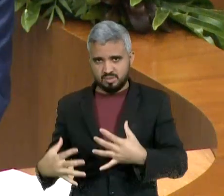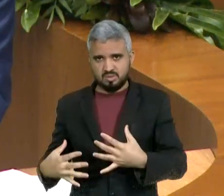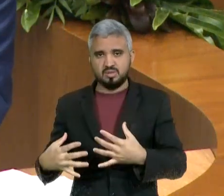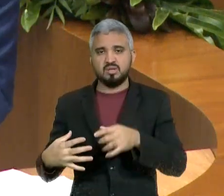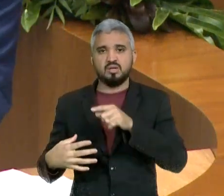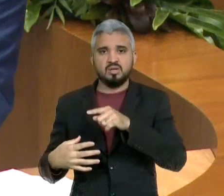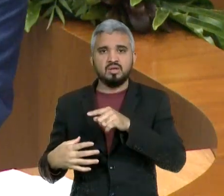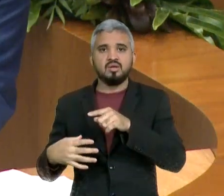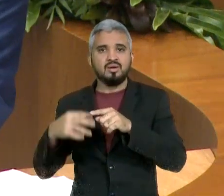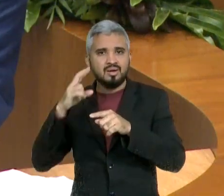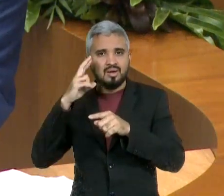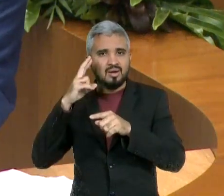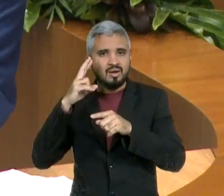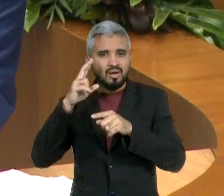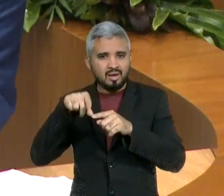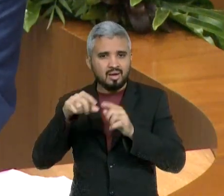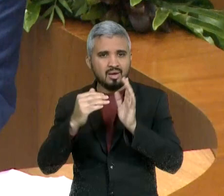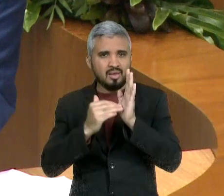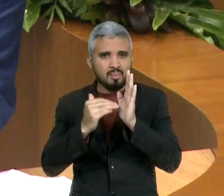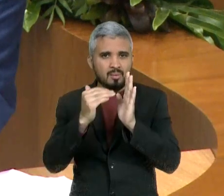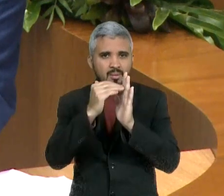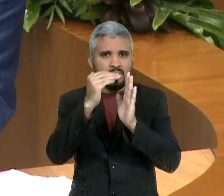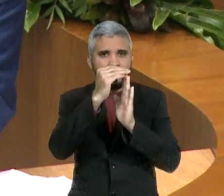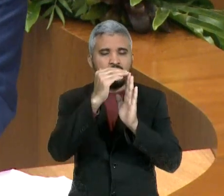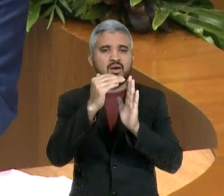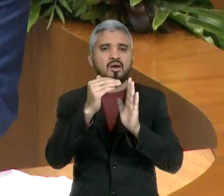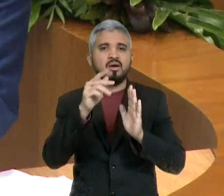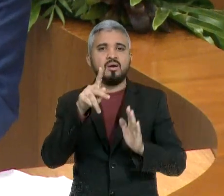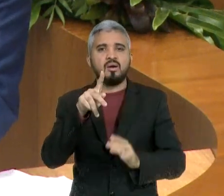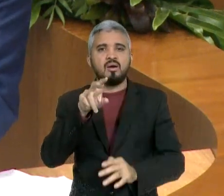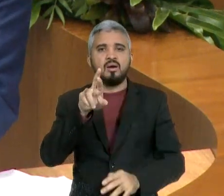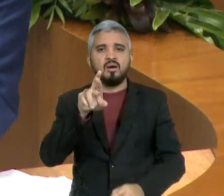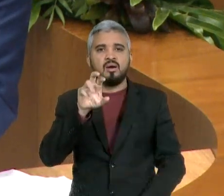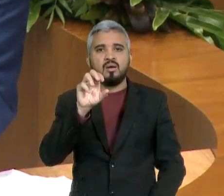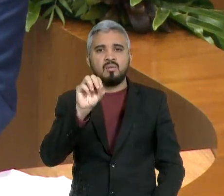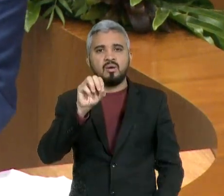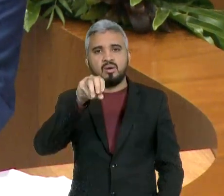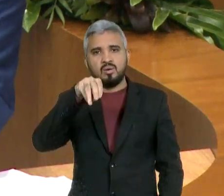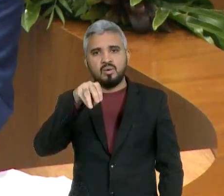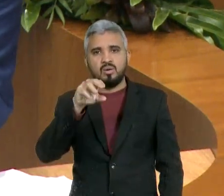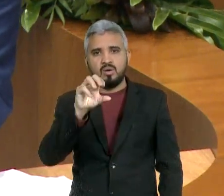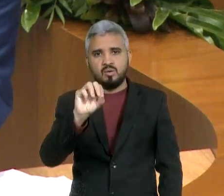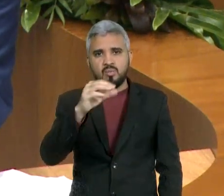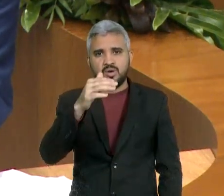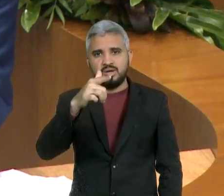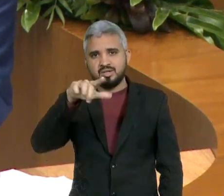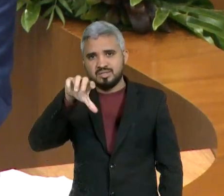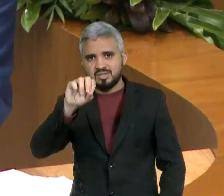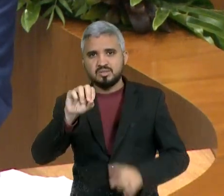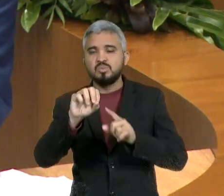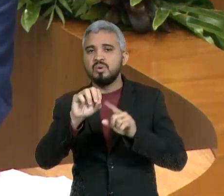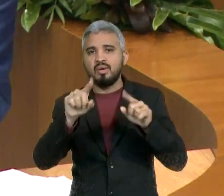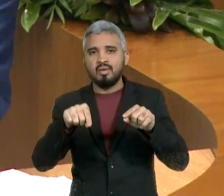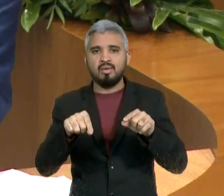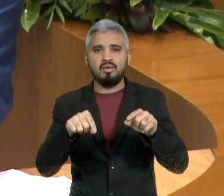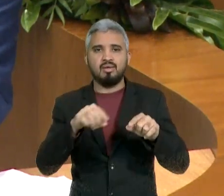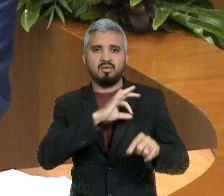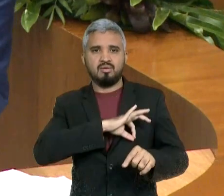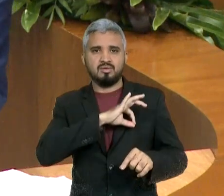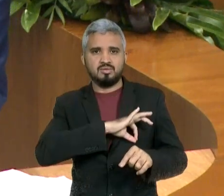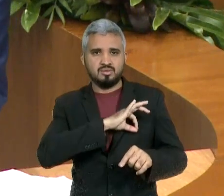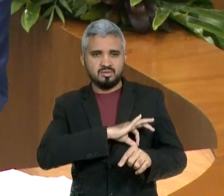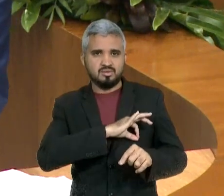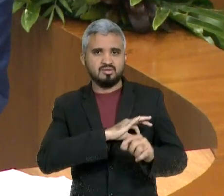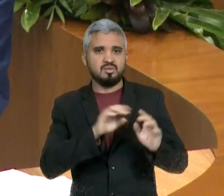de praças. E solicitamos ao Comando da Polícia Militar do Estado do Maranhão, Coronel Paulo, e